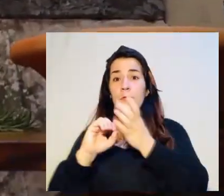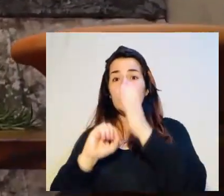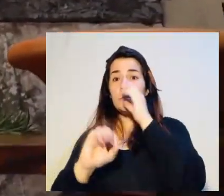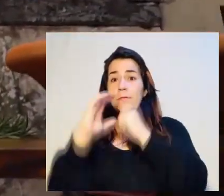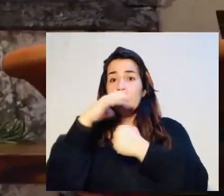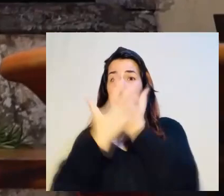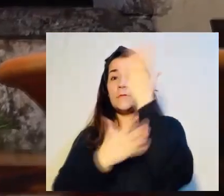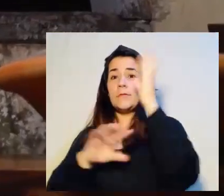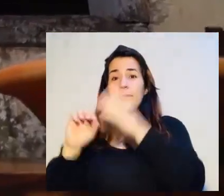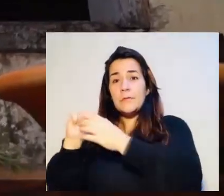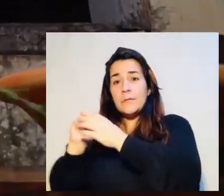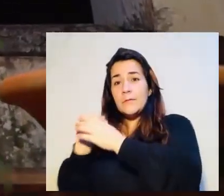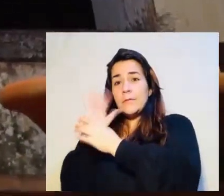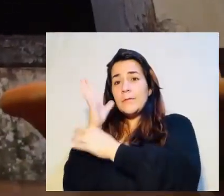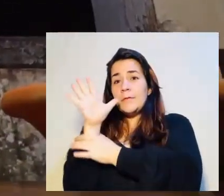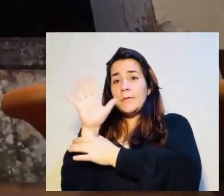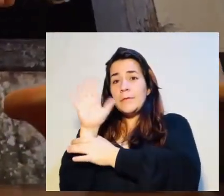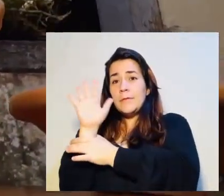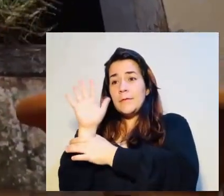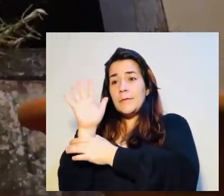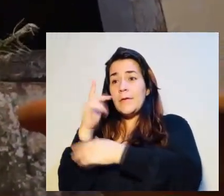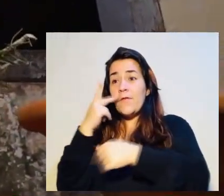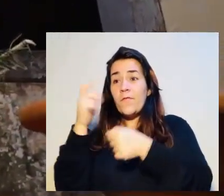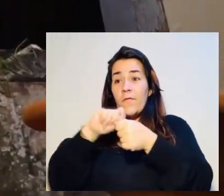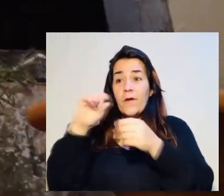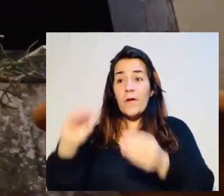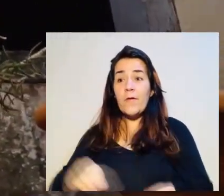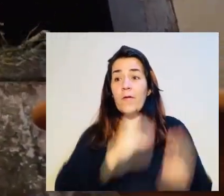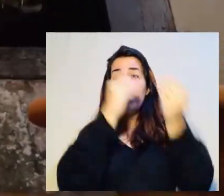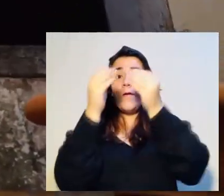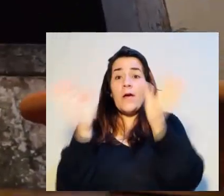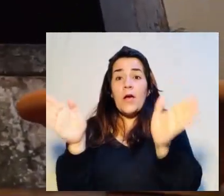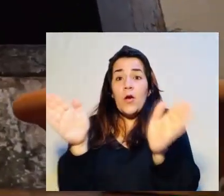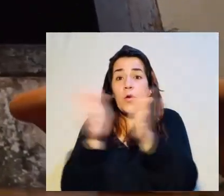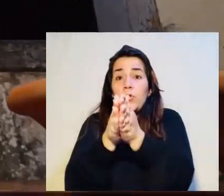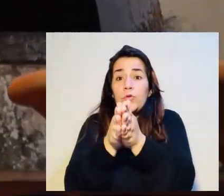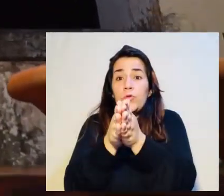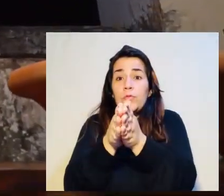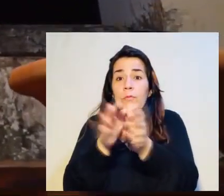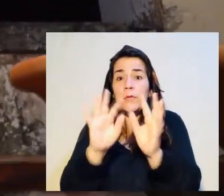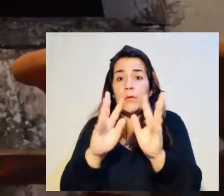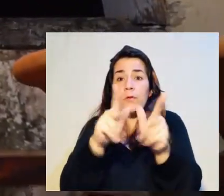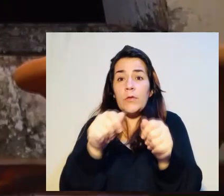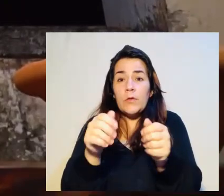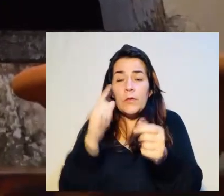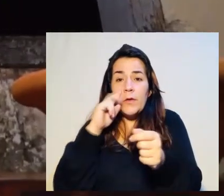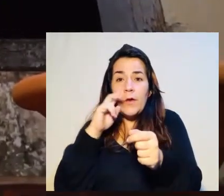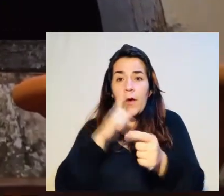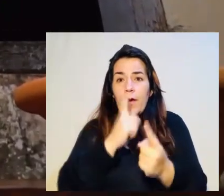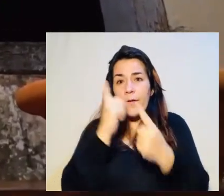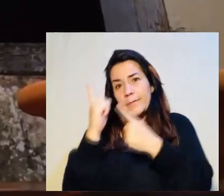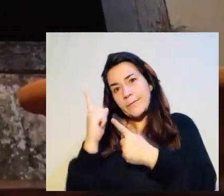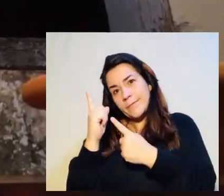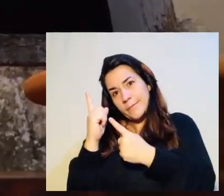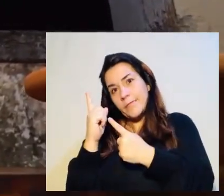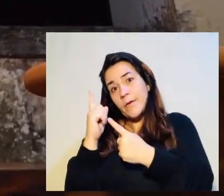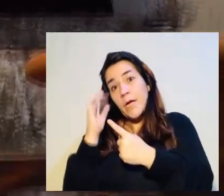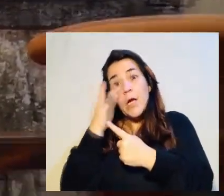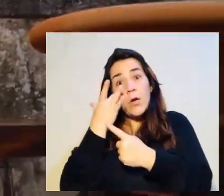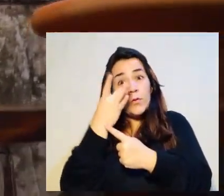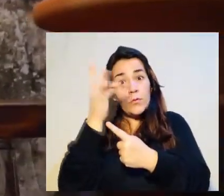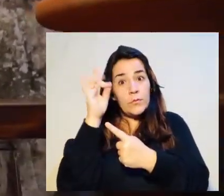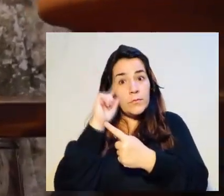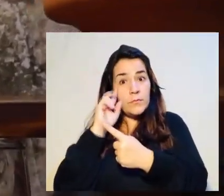da erva. Então a gente deixa a ponta dos raminhos para cima e junta a partezinha